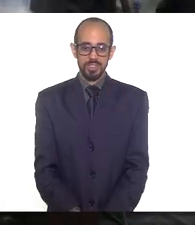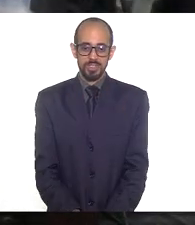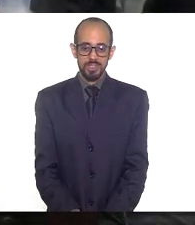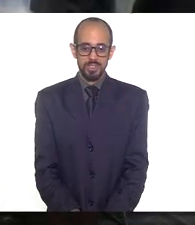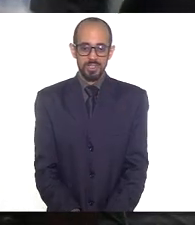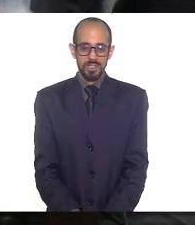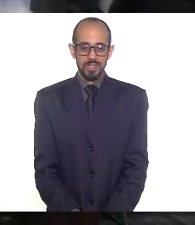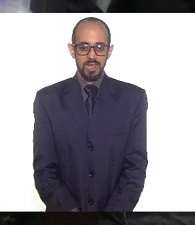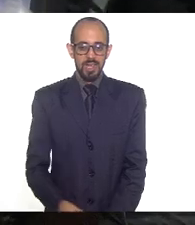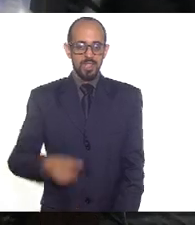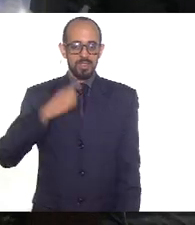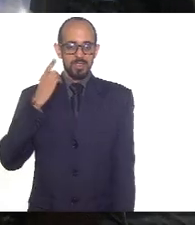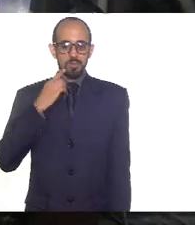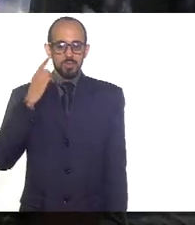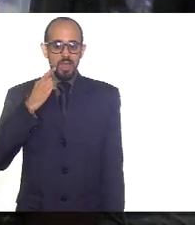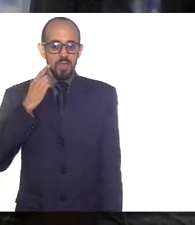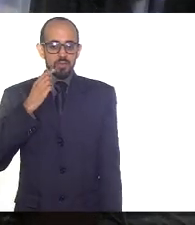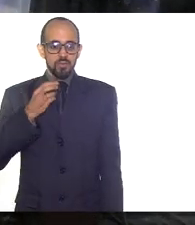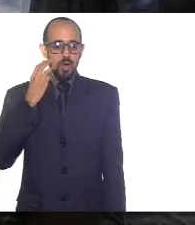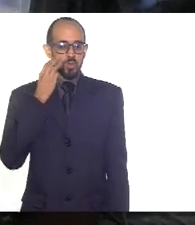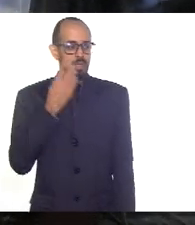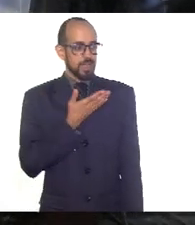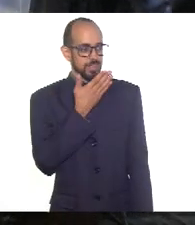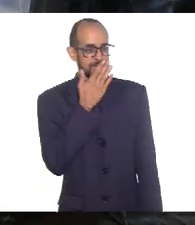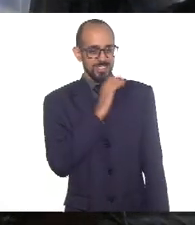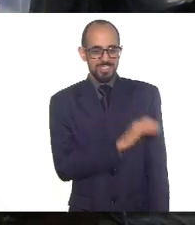o Deputado waldeck Carneiro